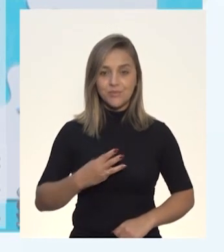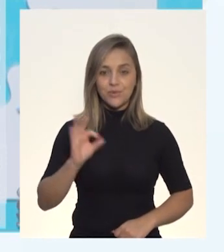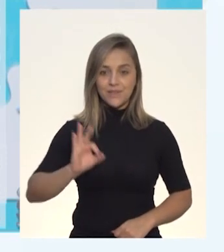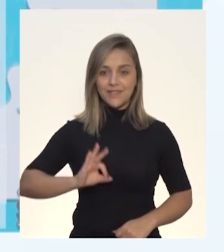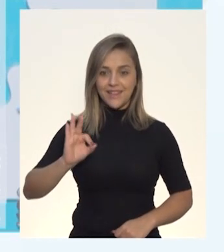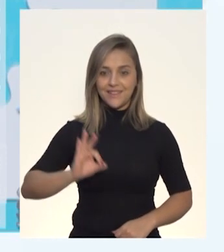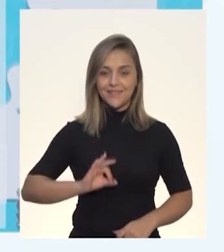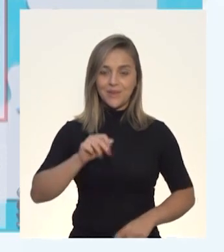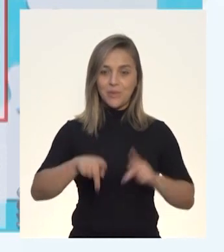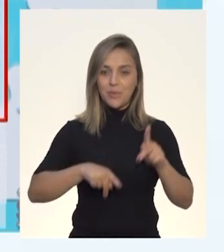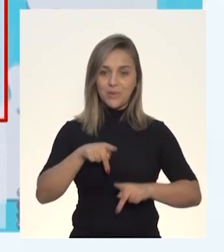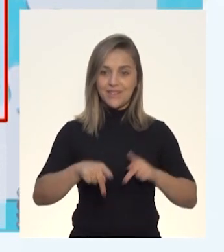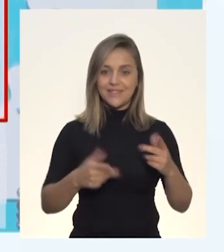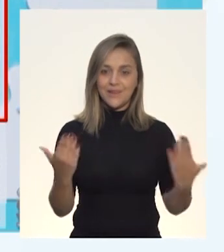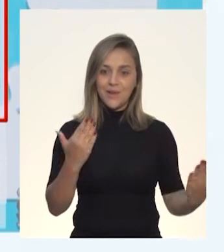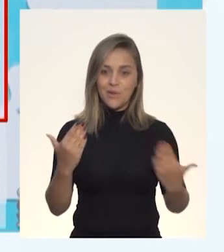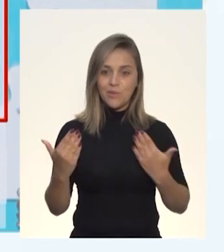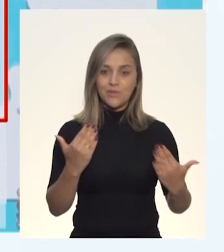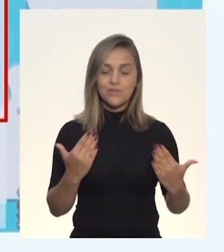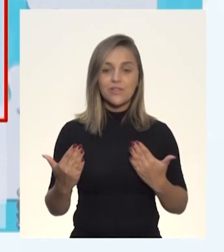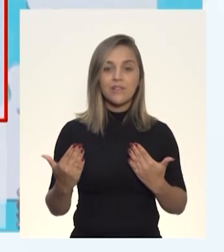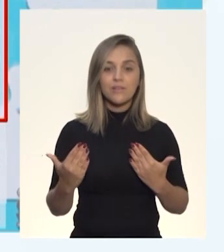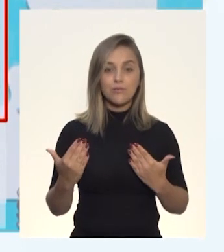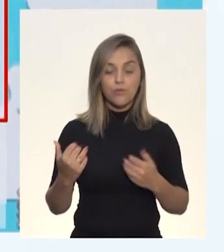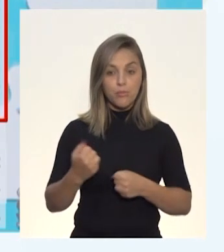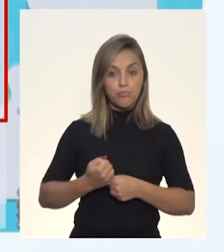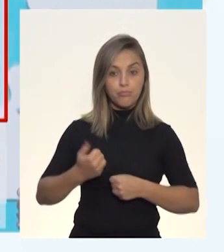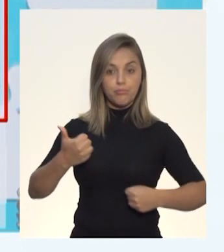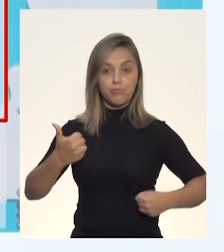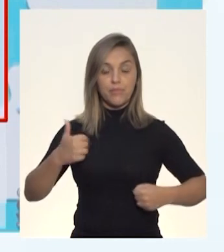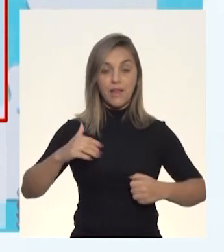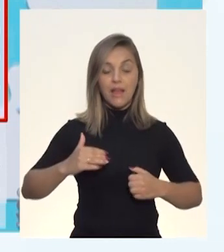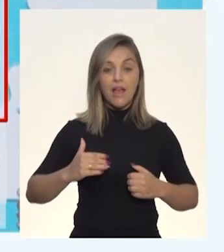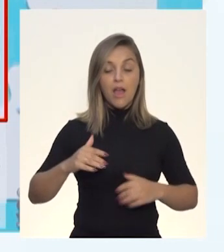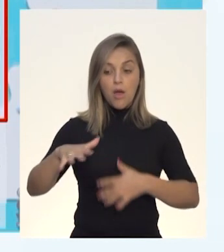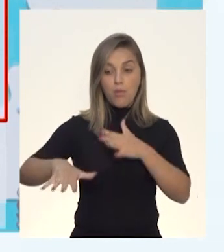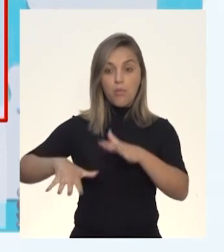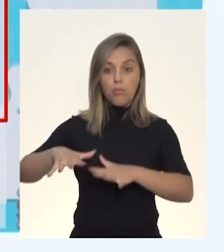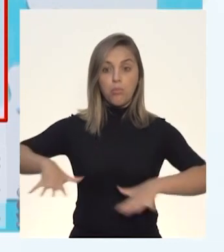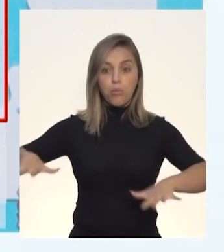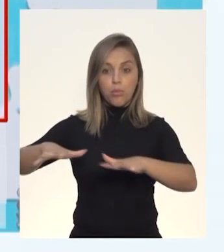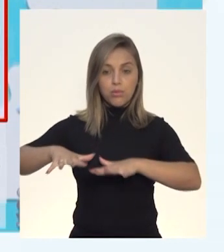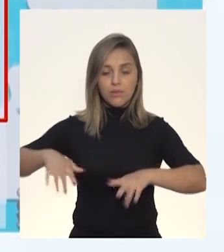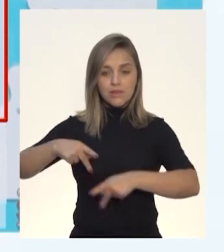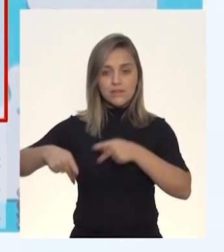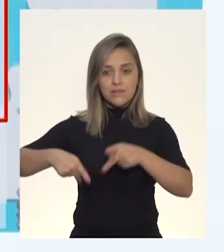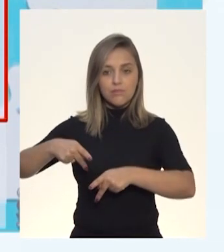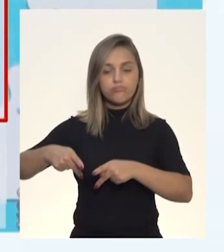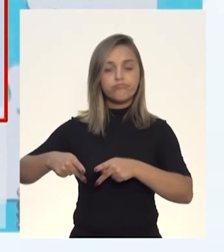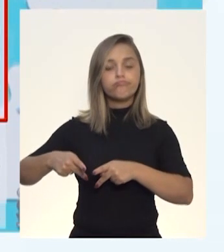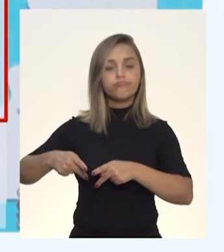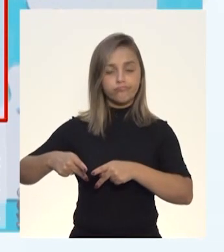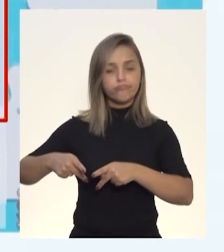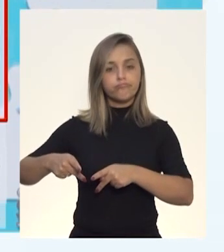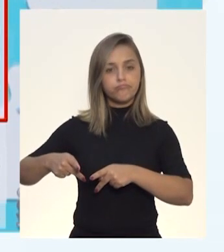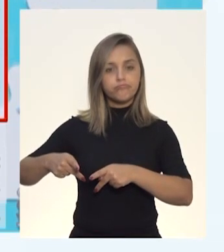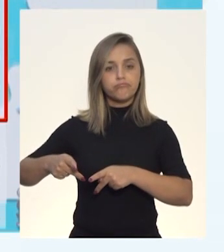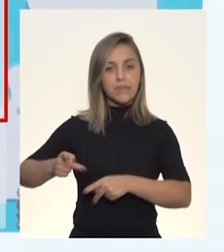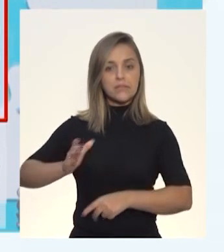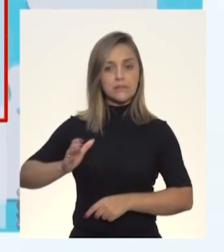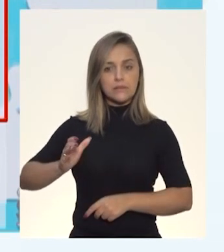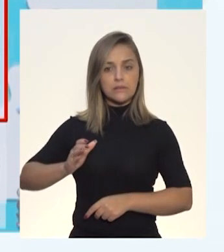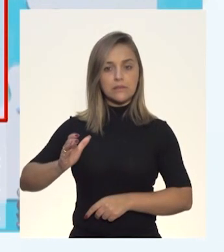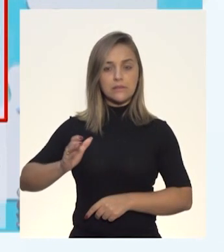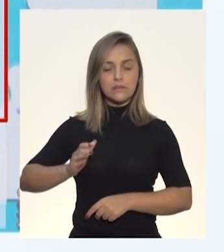concentrada. Foram privilegiadas as áreas de renda mais alta das grandes cidades. Populações